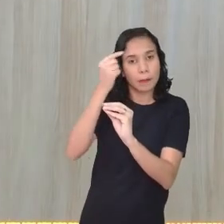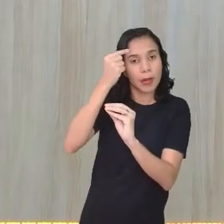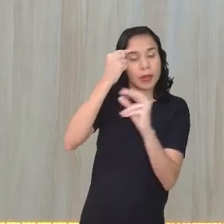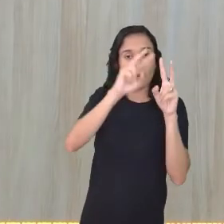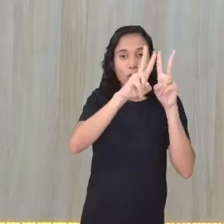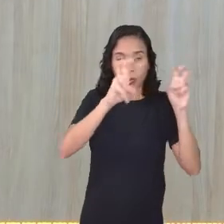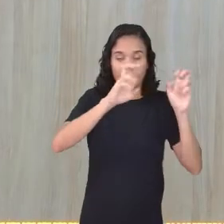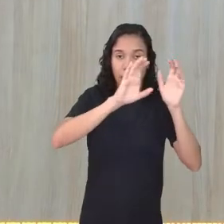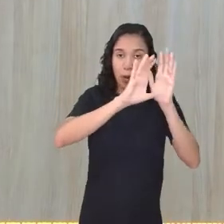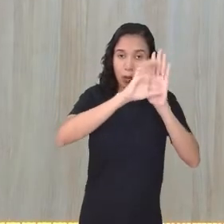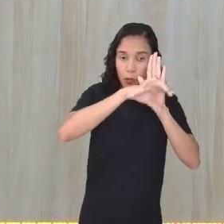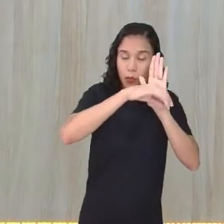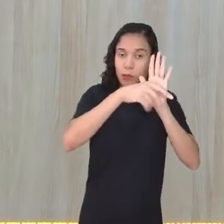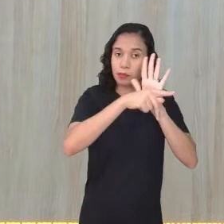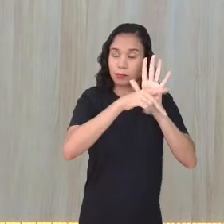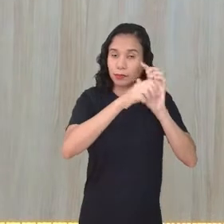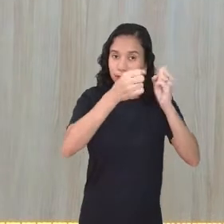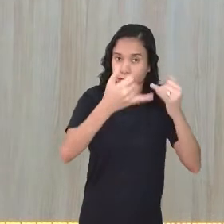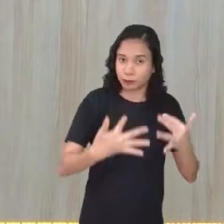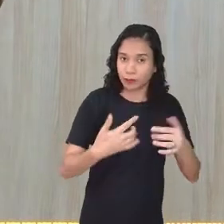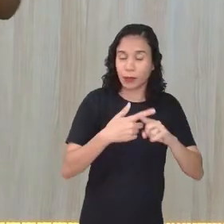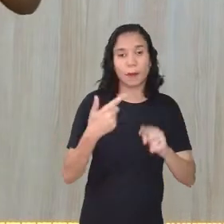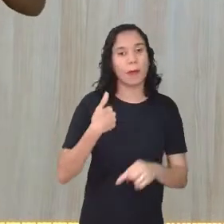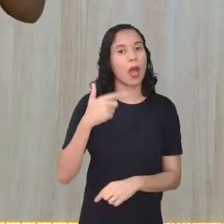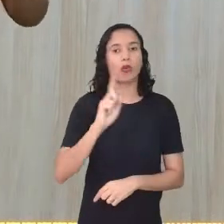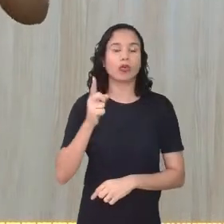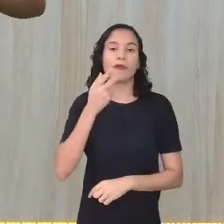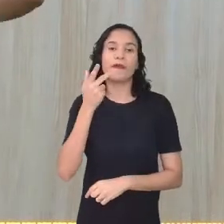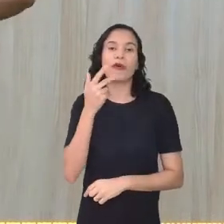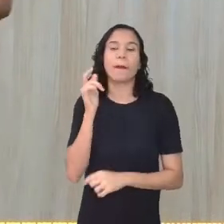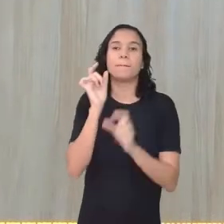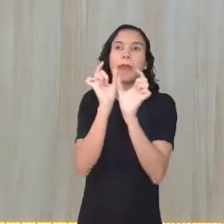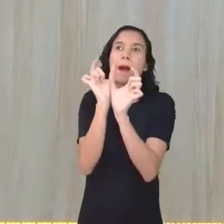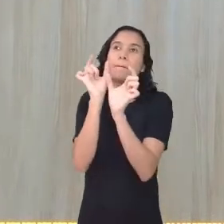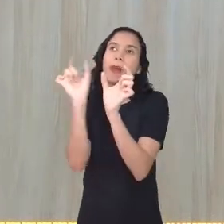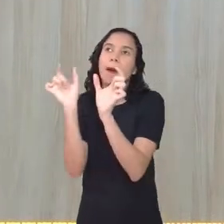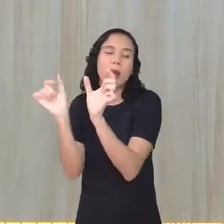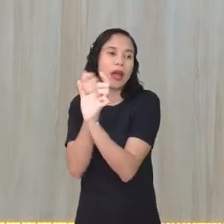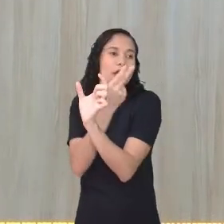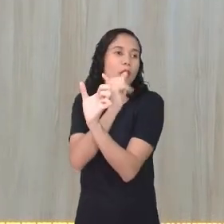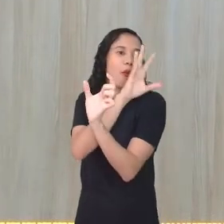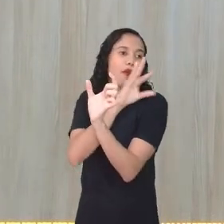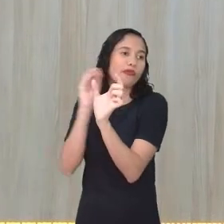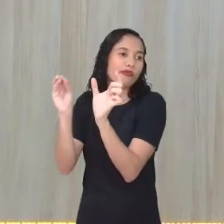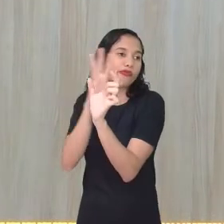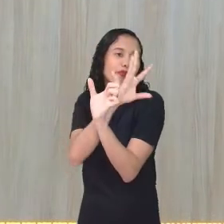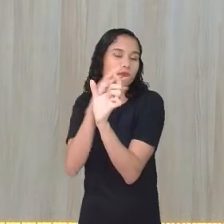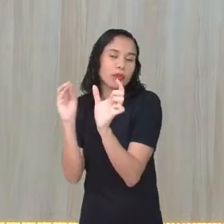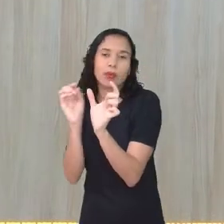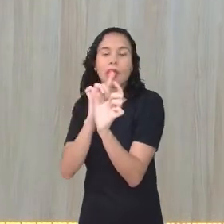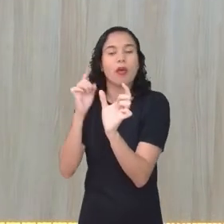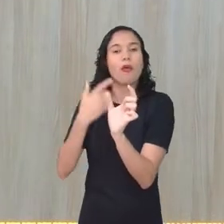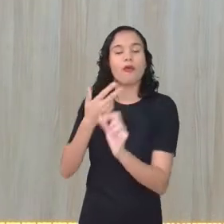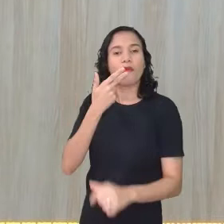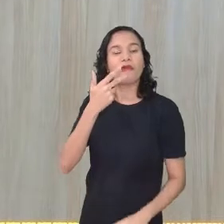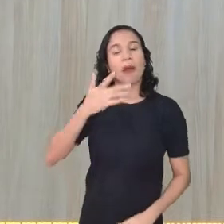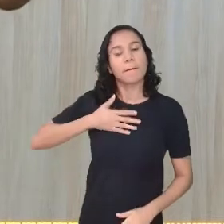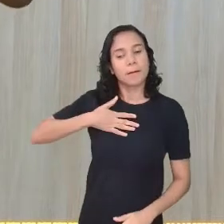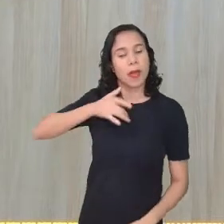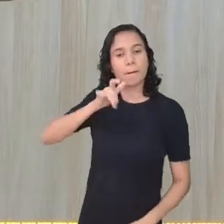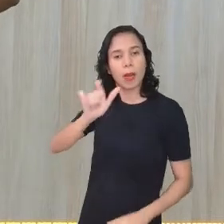os conceitos, aquilo que ela definiu, mas eu não vou citar palavra por palavra aquilo que ela escreveu. Então eu faço